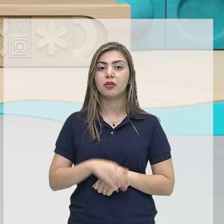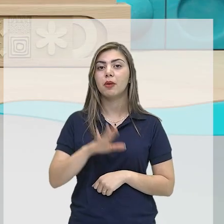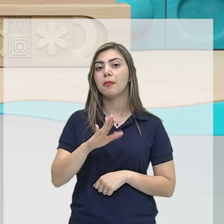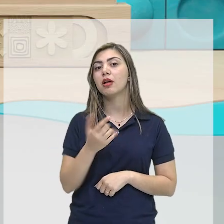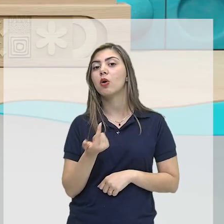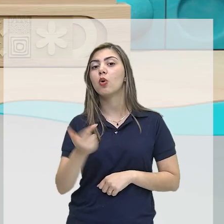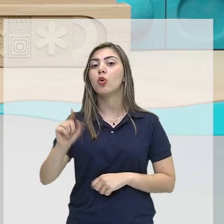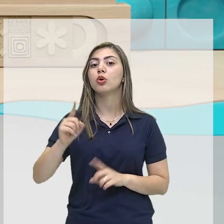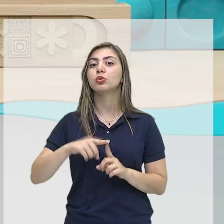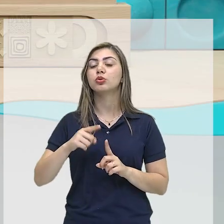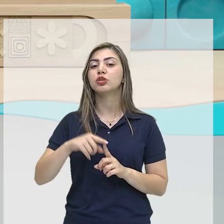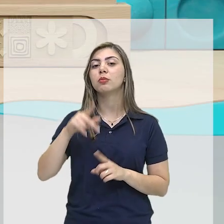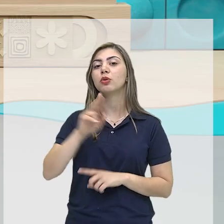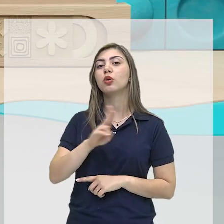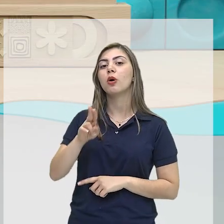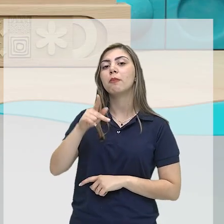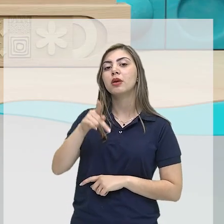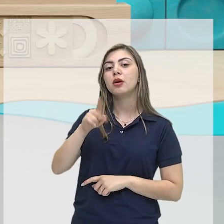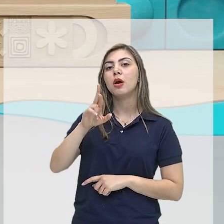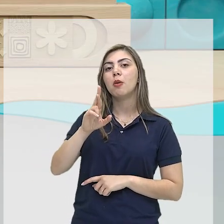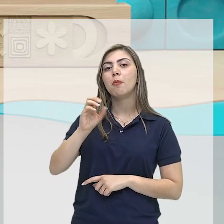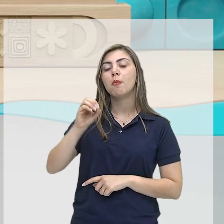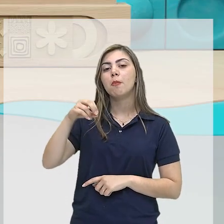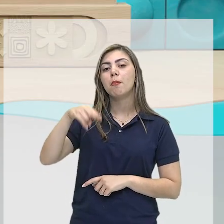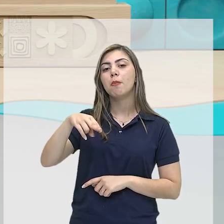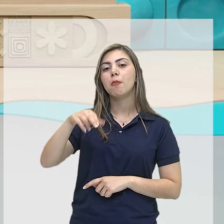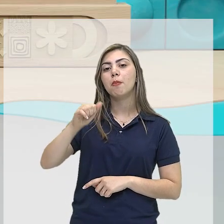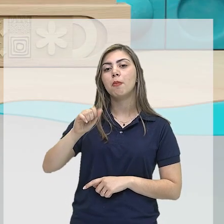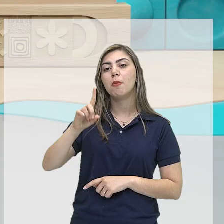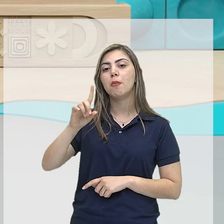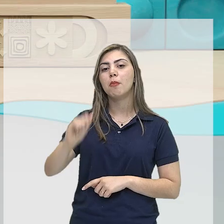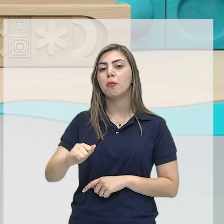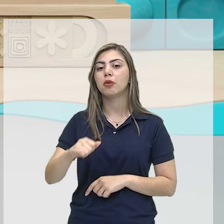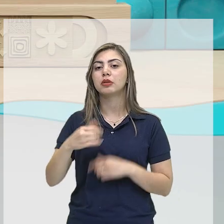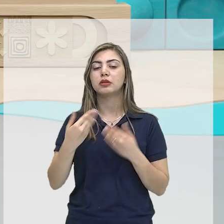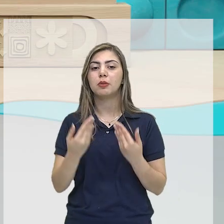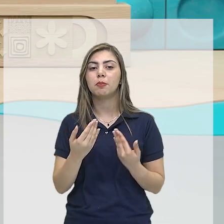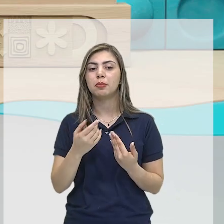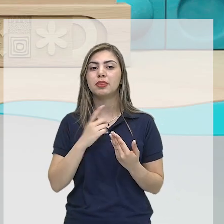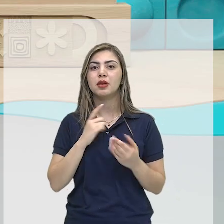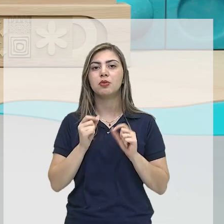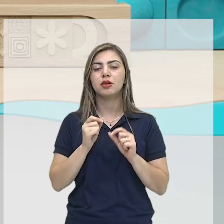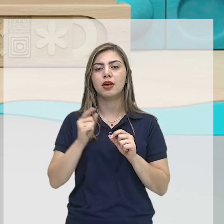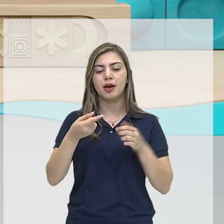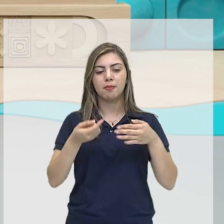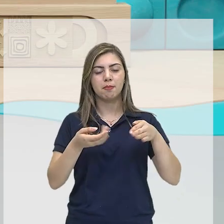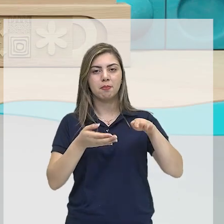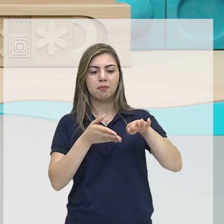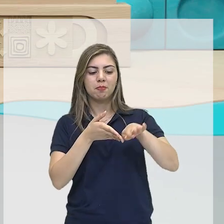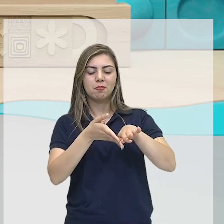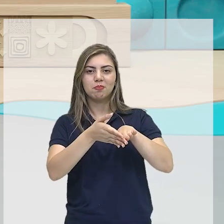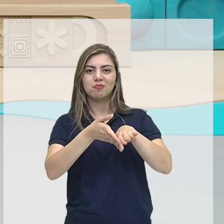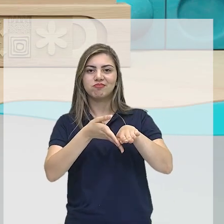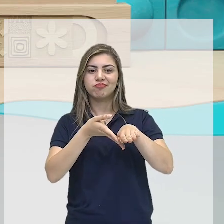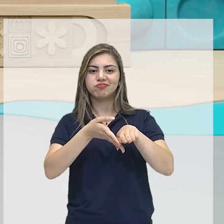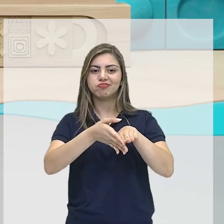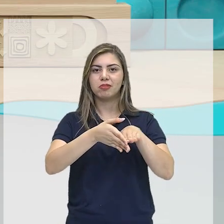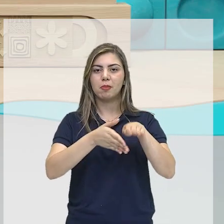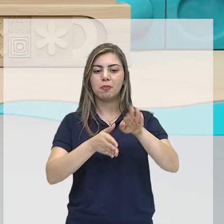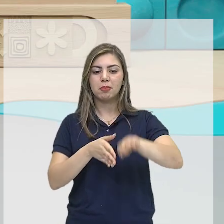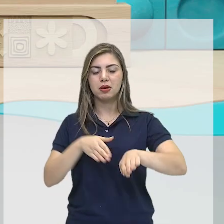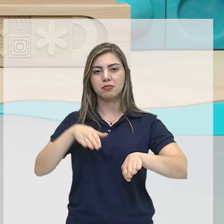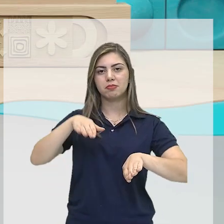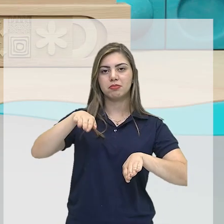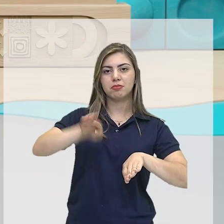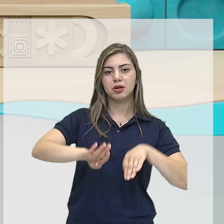inicia uma rotação excessiva já para dentro. Então, ó, o seu calcanhar ele vai pisar para dentro, ele vai fazer esse movimento aqui.